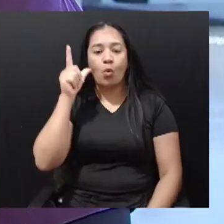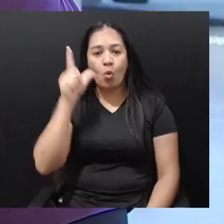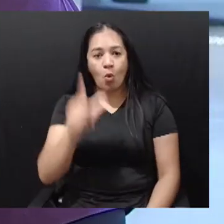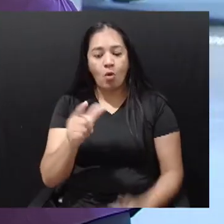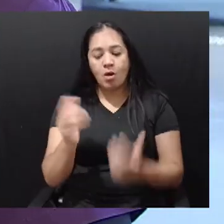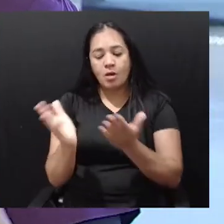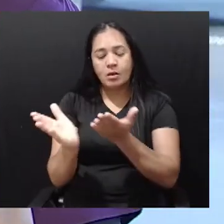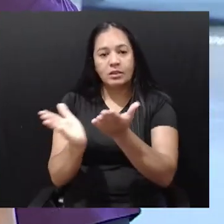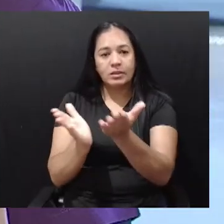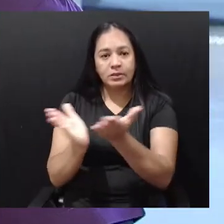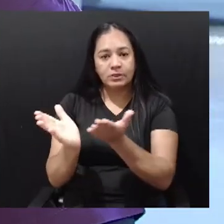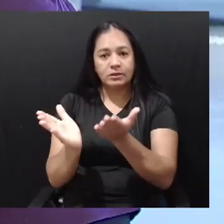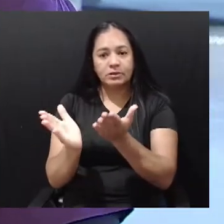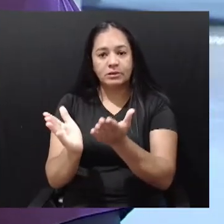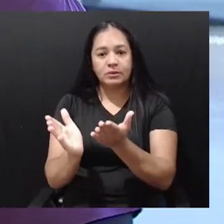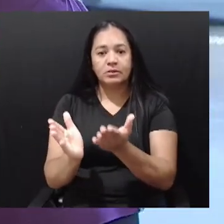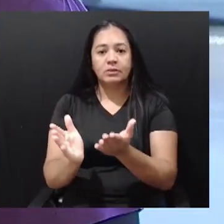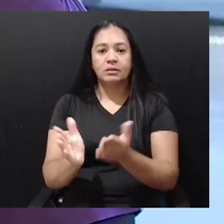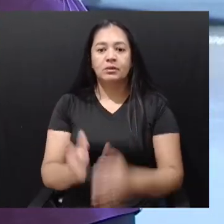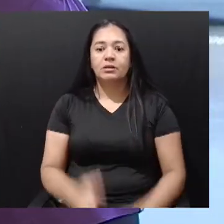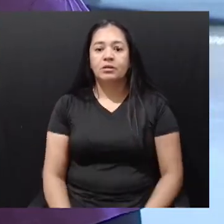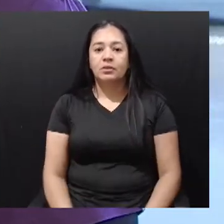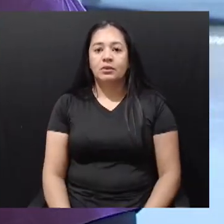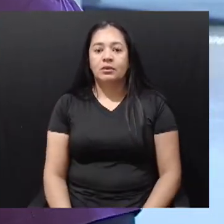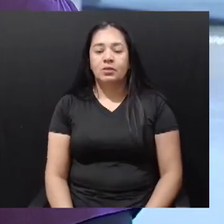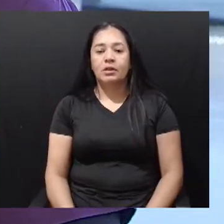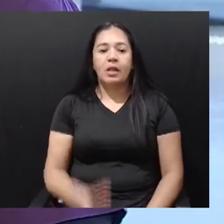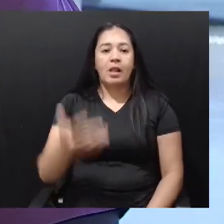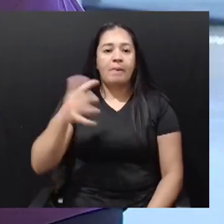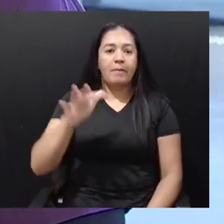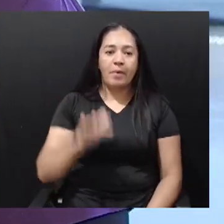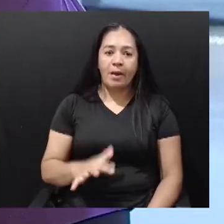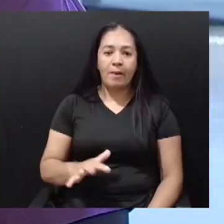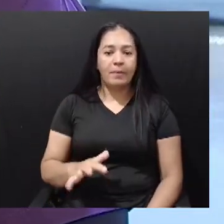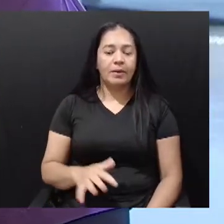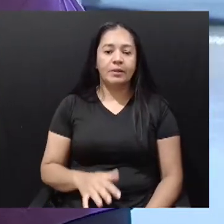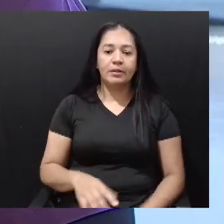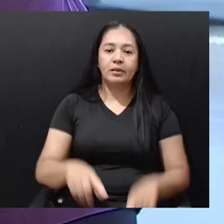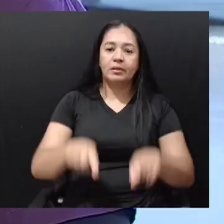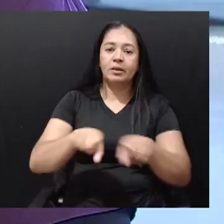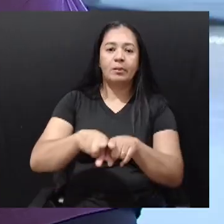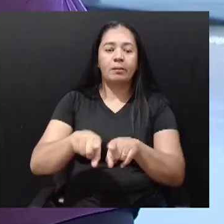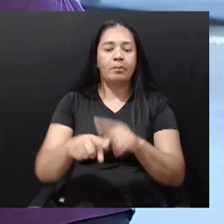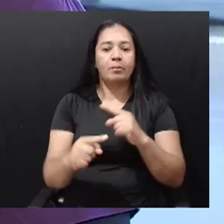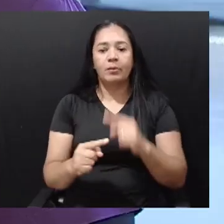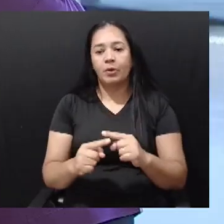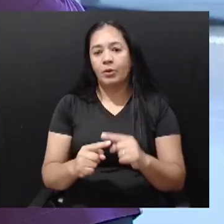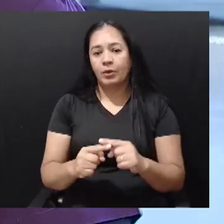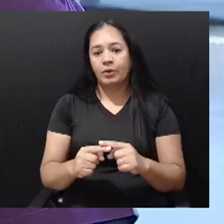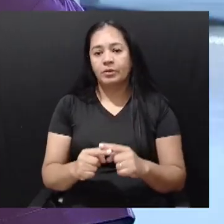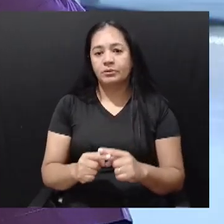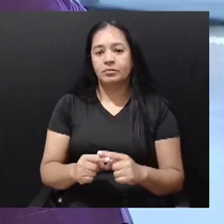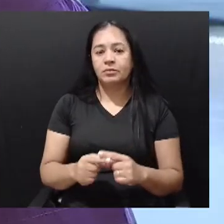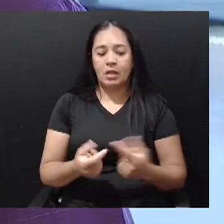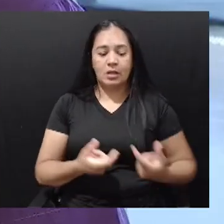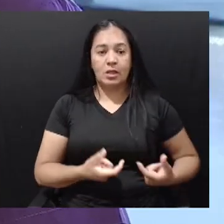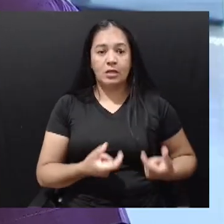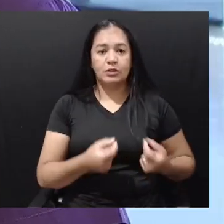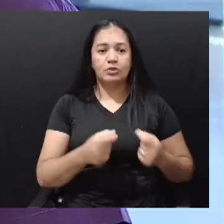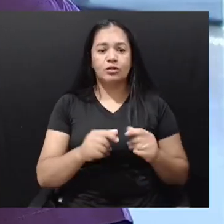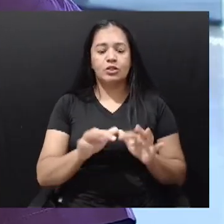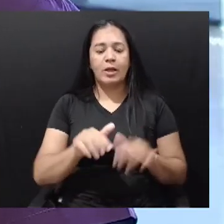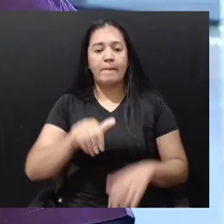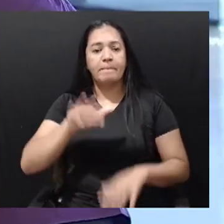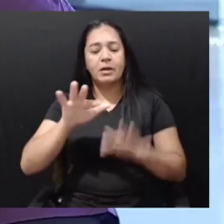menor tratamento, menor custo social também, porque a cirurgia é menor, às vezes a